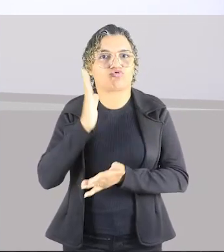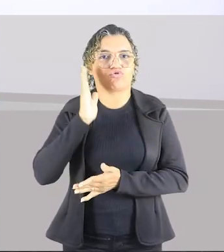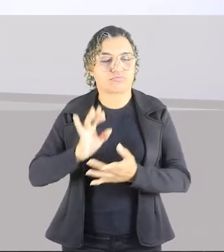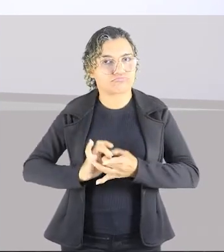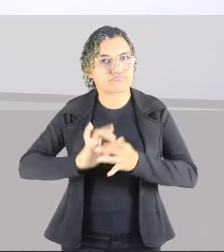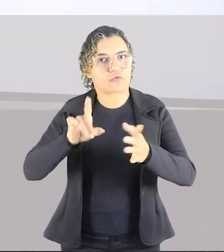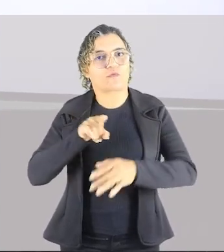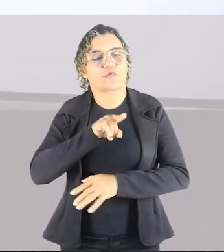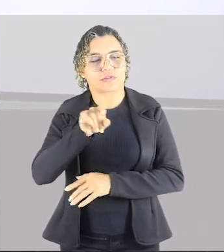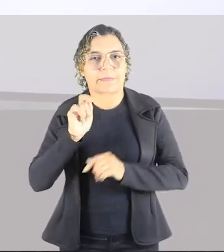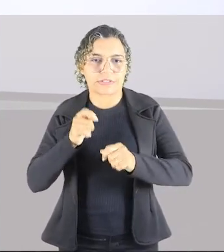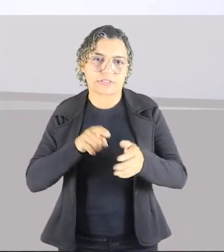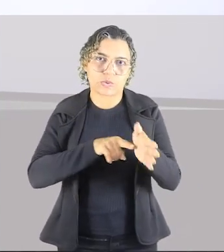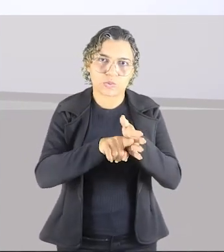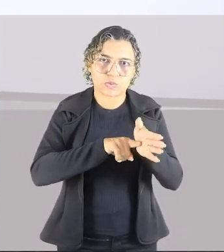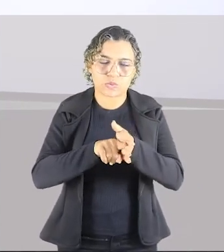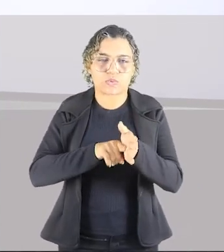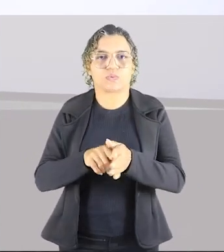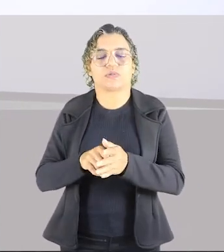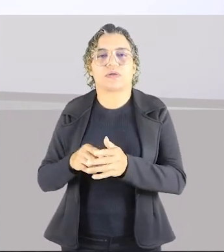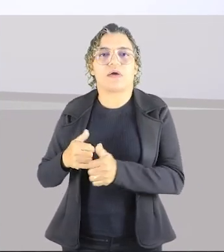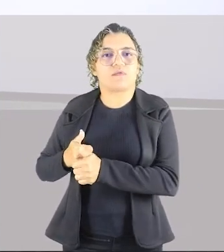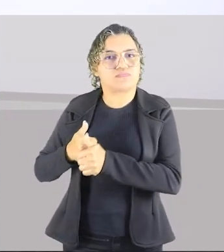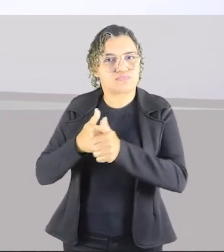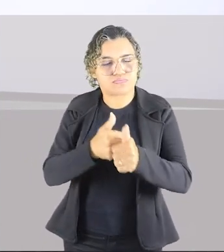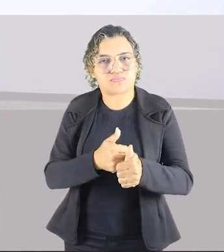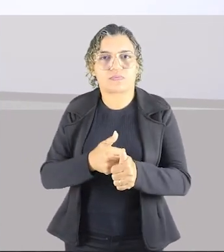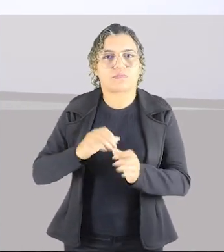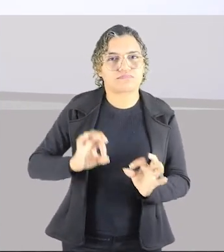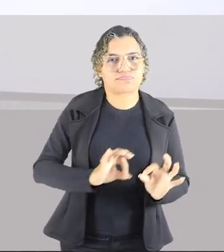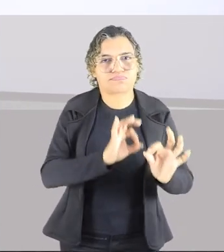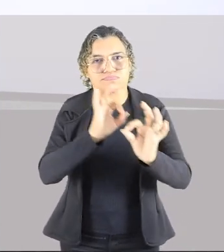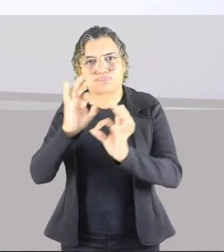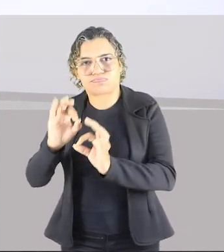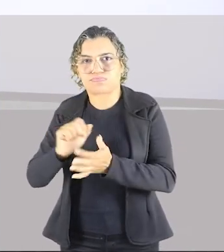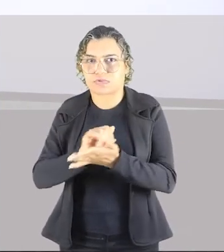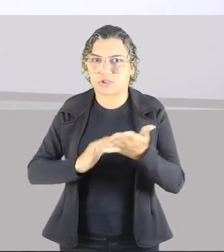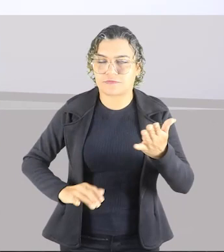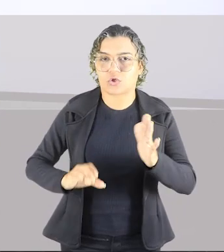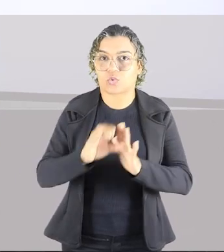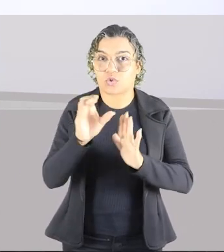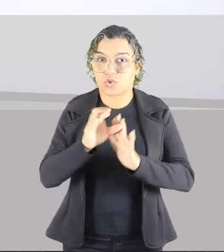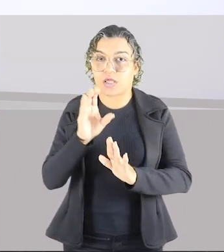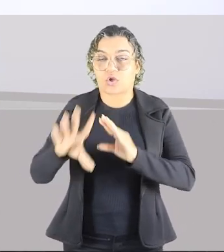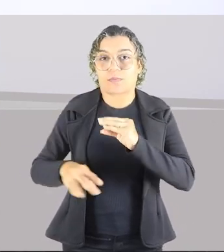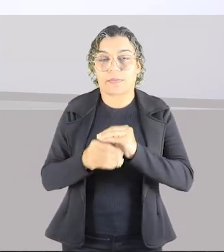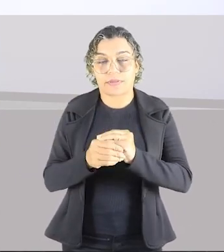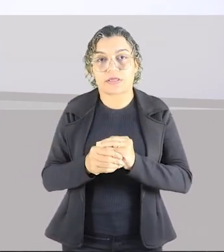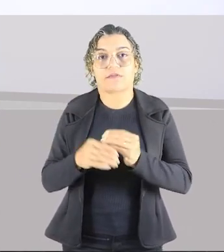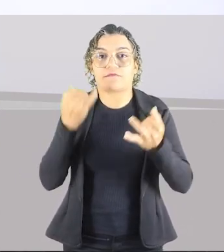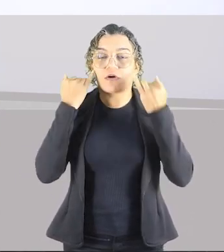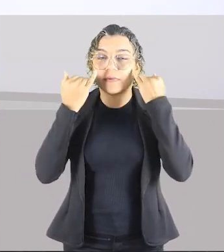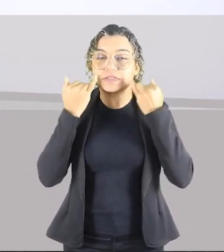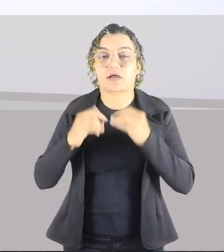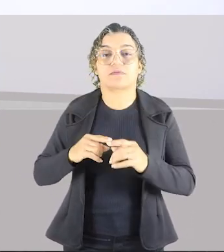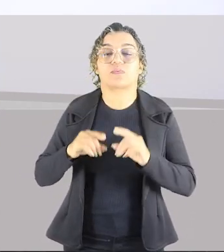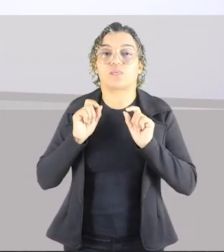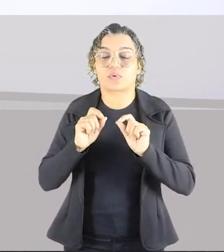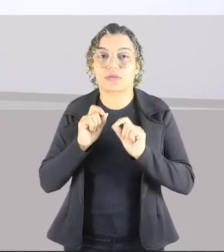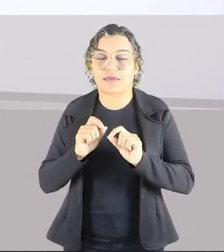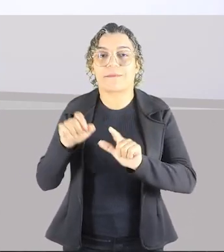para ti, tá certo? Continua acompanhando as nossas atividades curriculares complementares. E para mais informações, não esquece de procurar